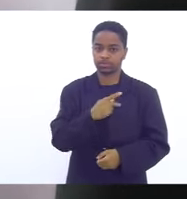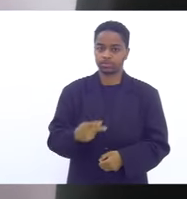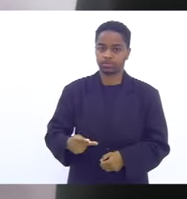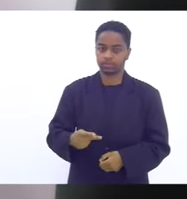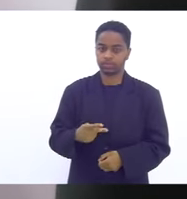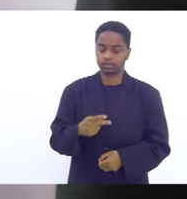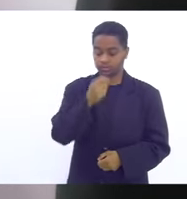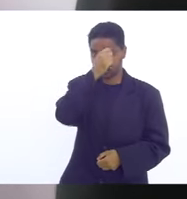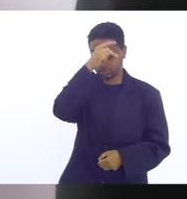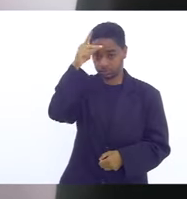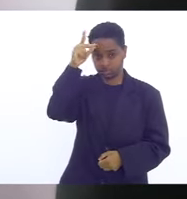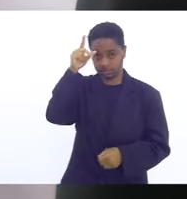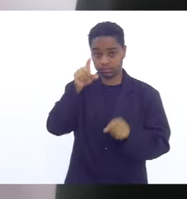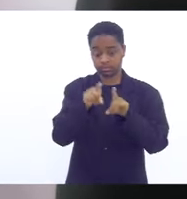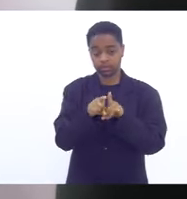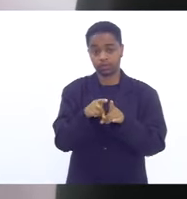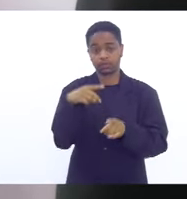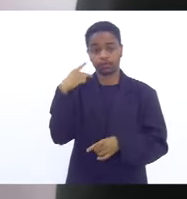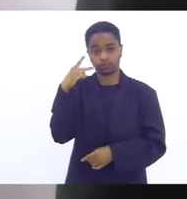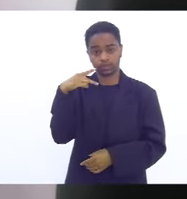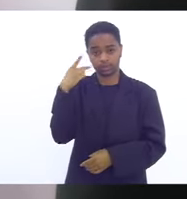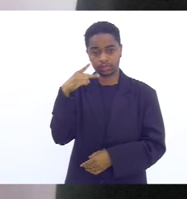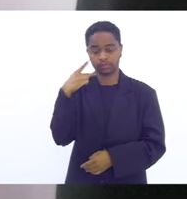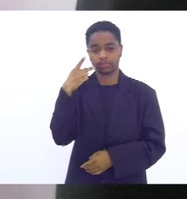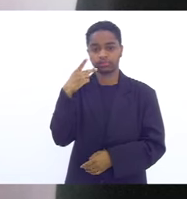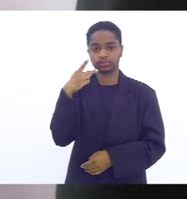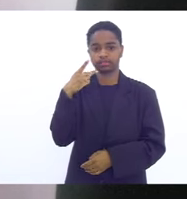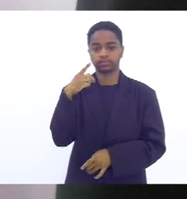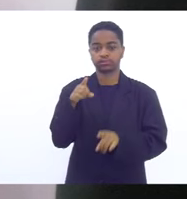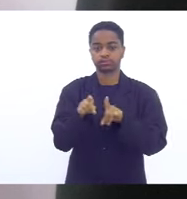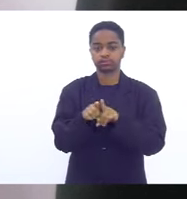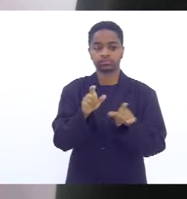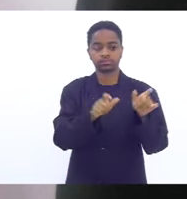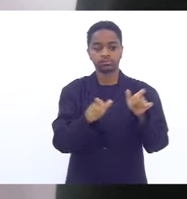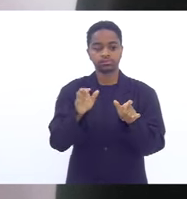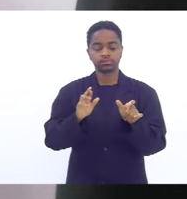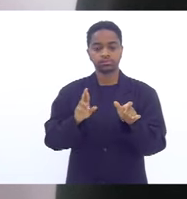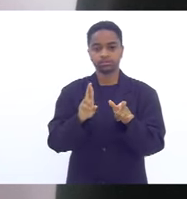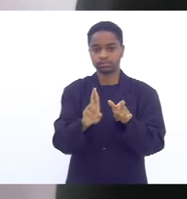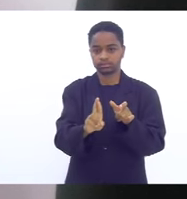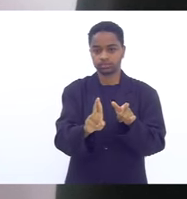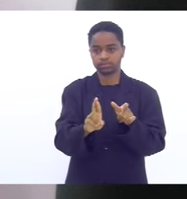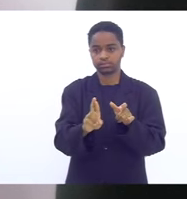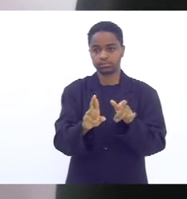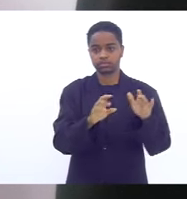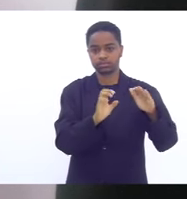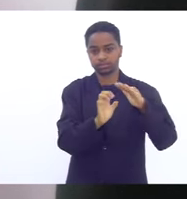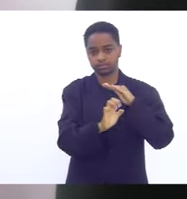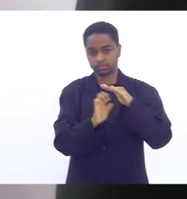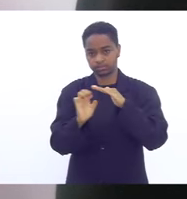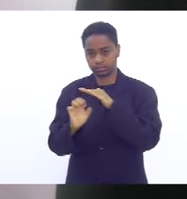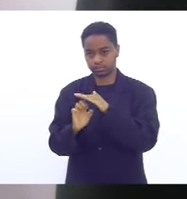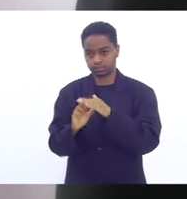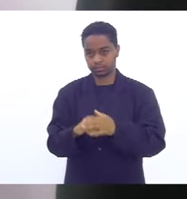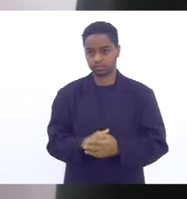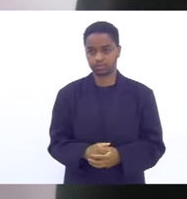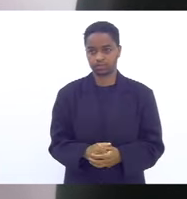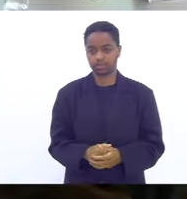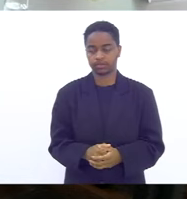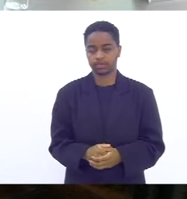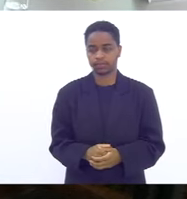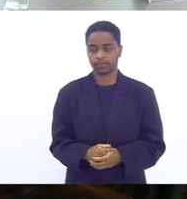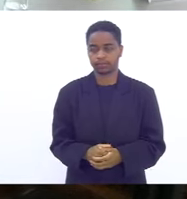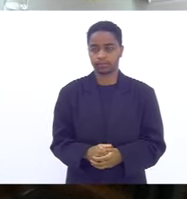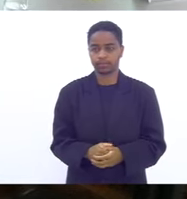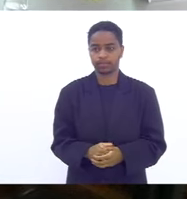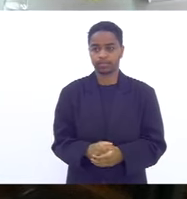aqui presentes, vereadores e vereadoras, representantes das empresas. Eu